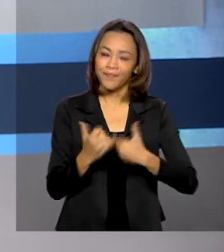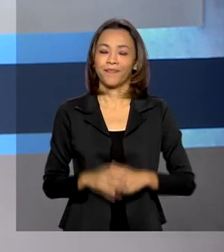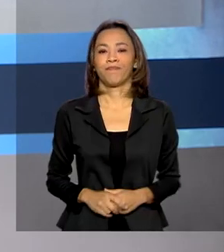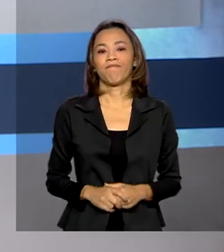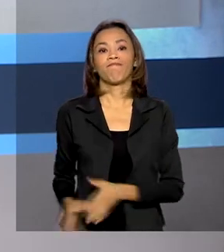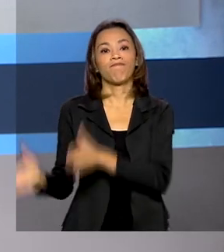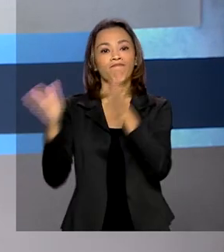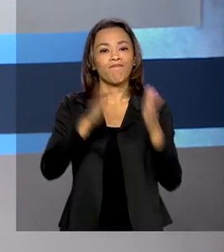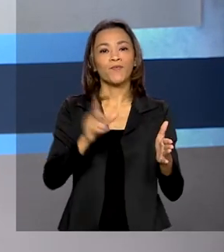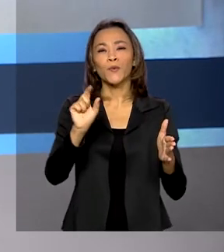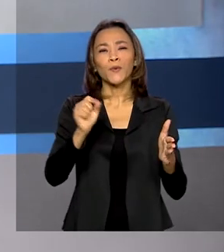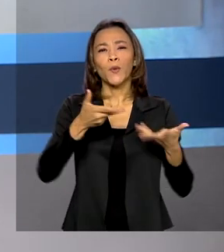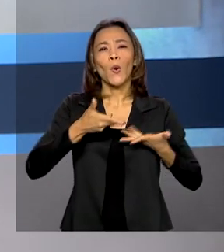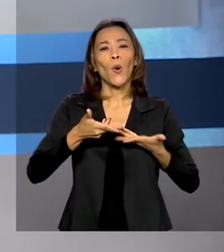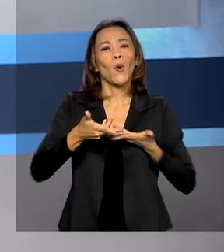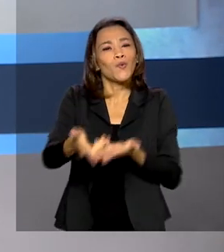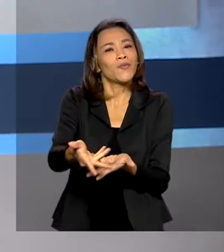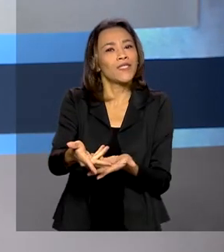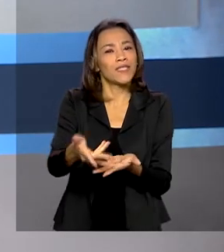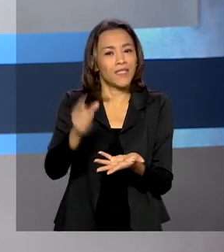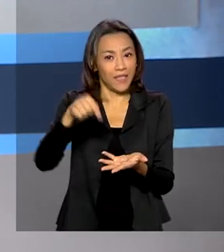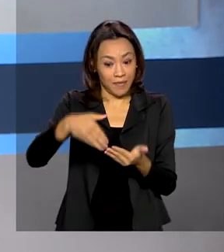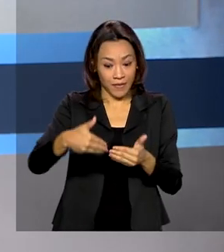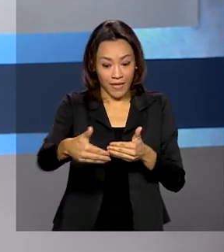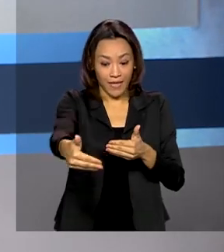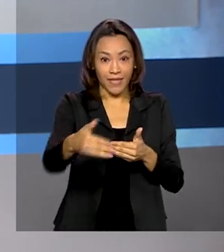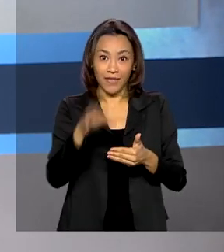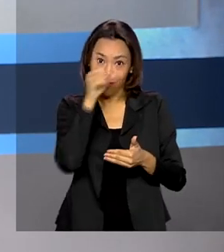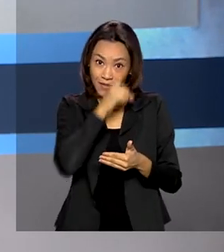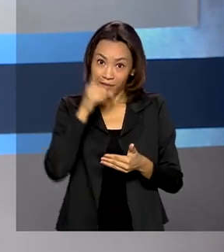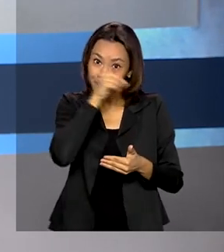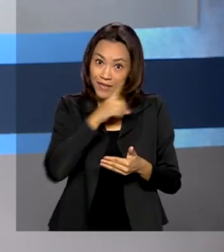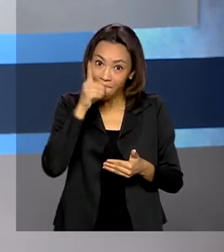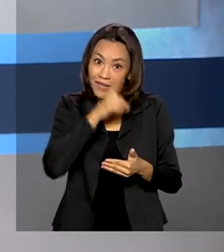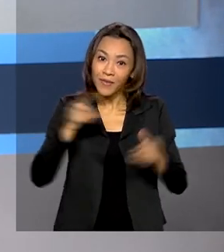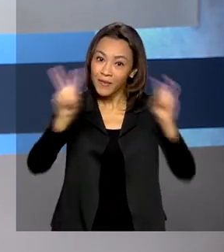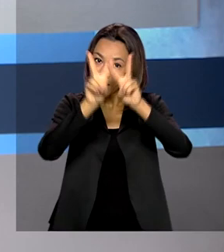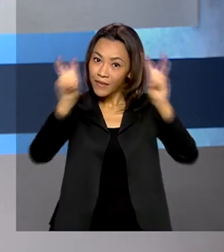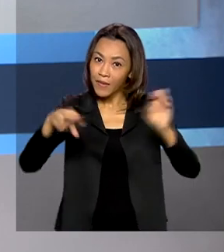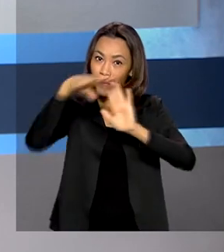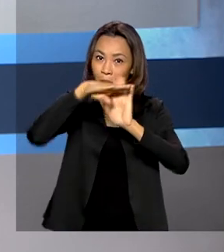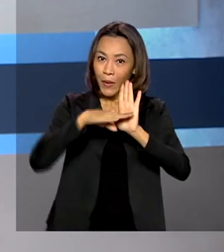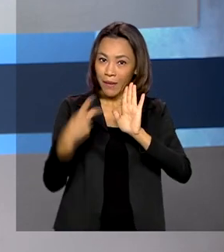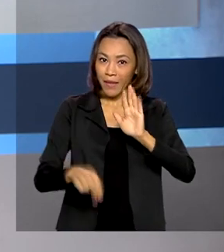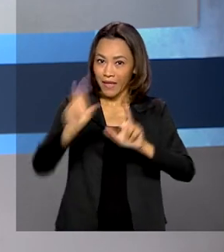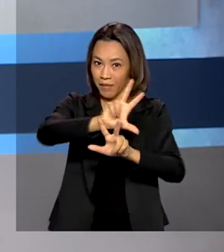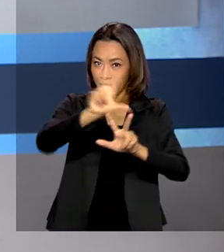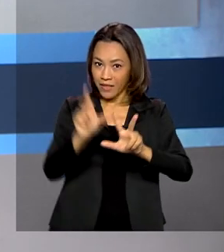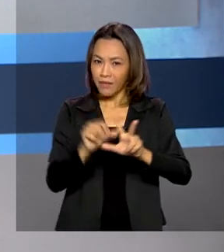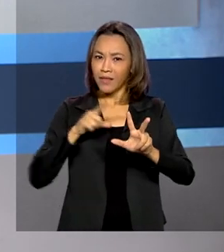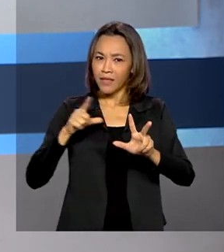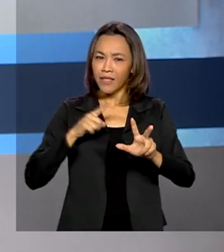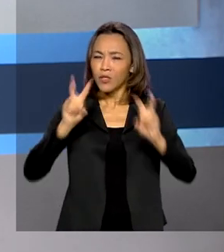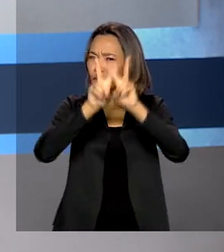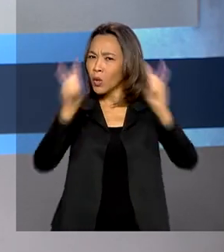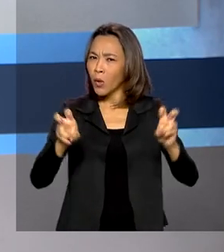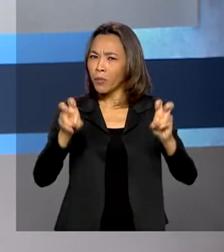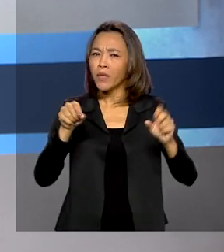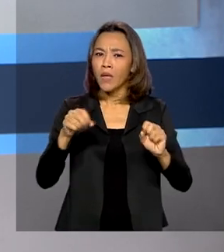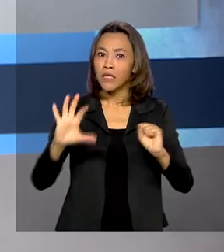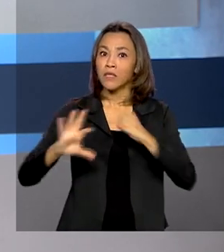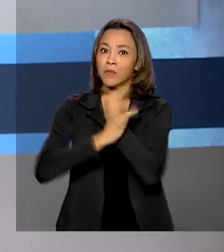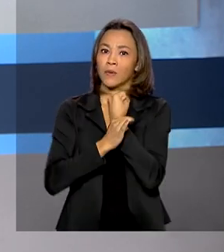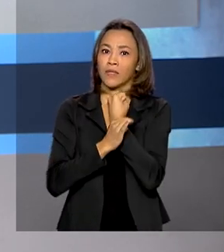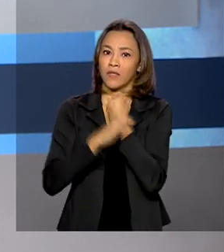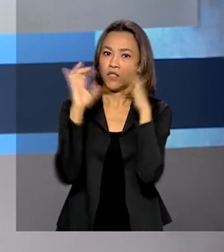Um convite para o fim de semana. O programa Brasil em Pauta, deste domingo às 10 da noite, discute a proteção de dados. O diretor